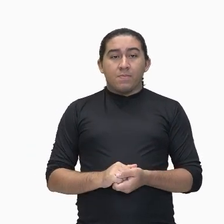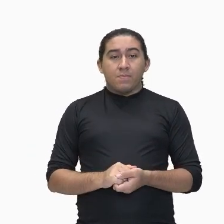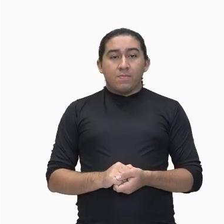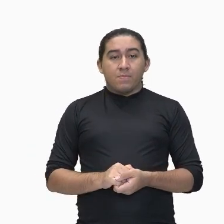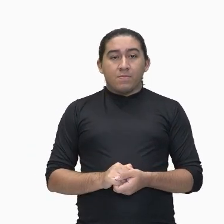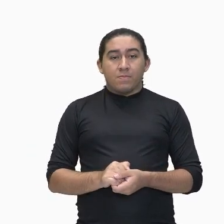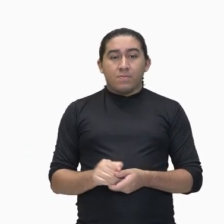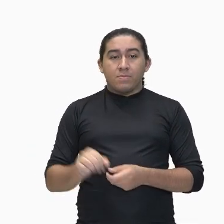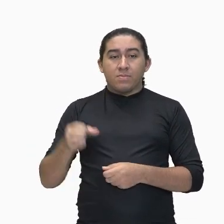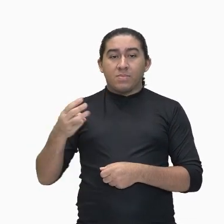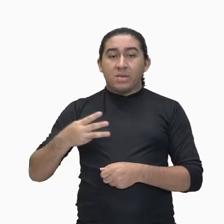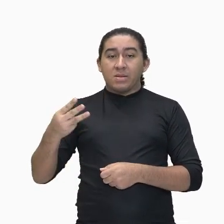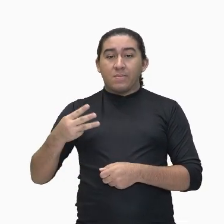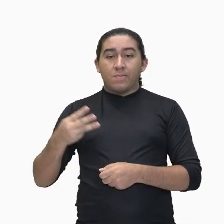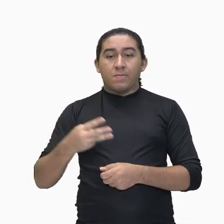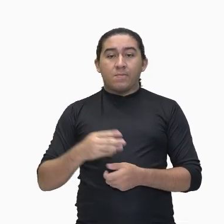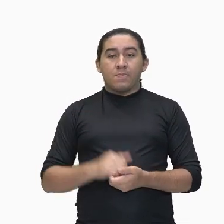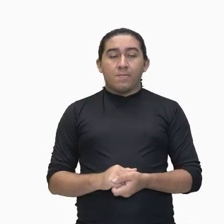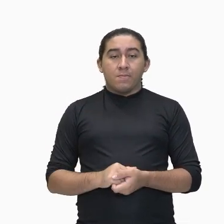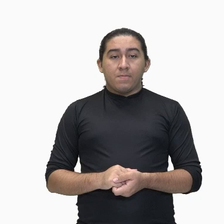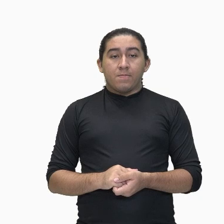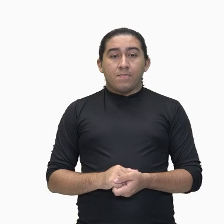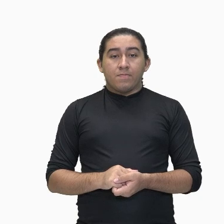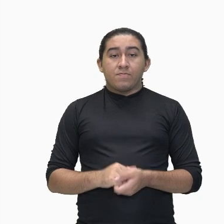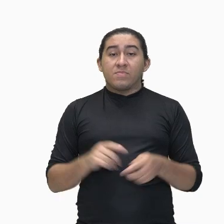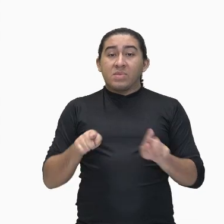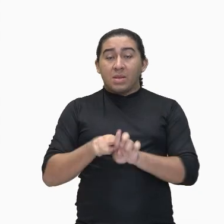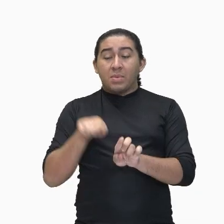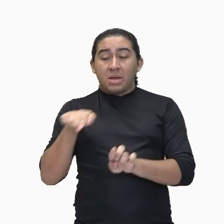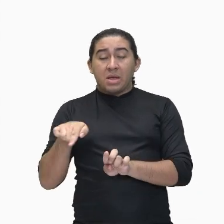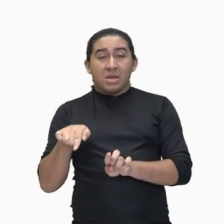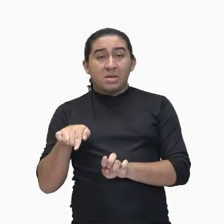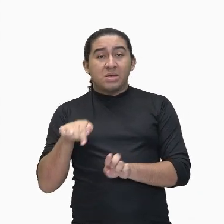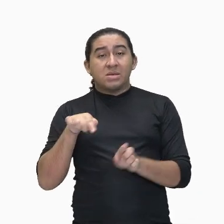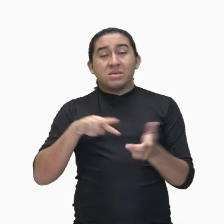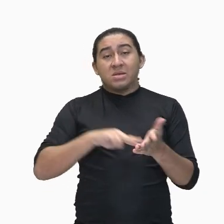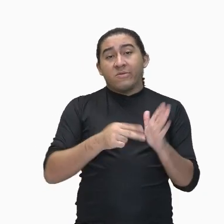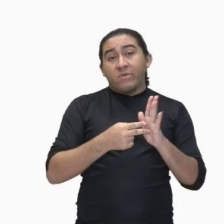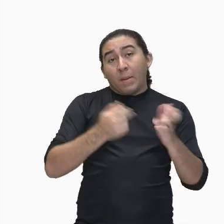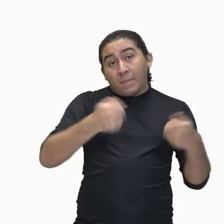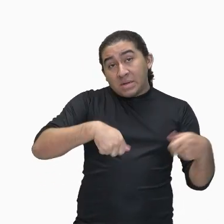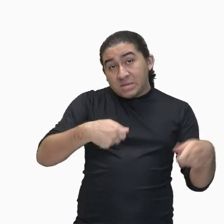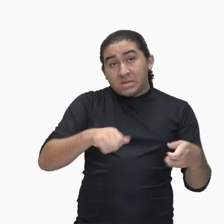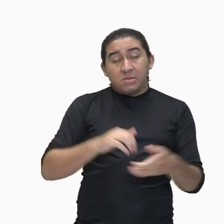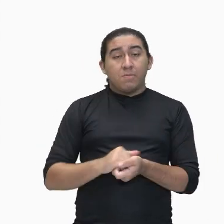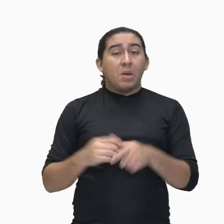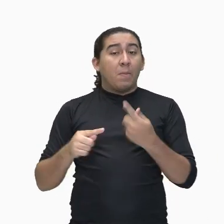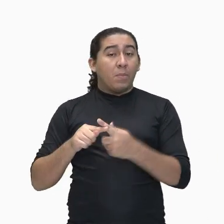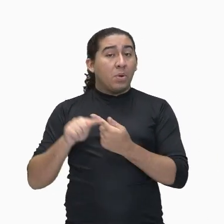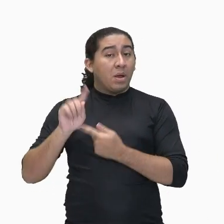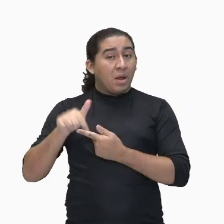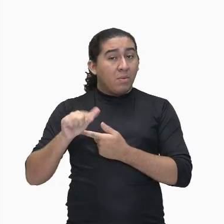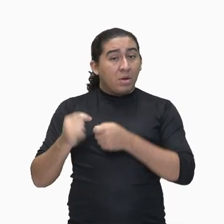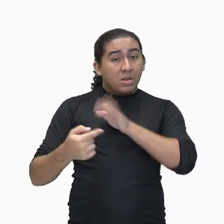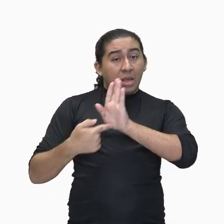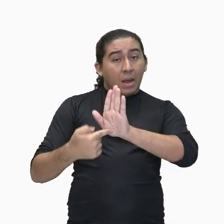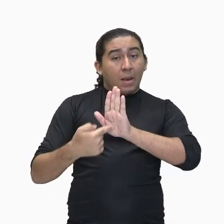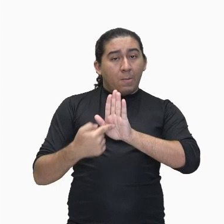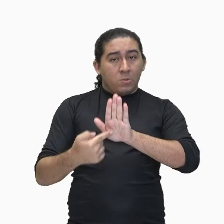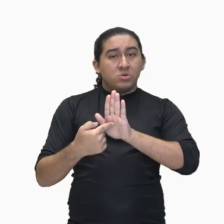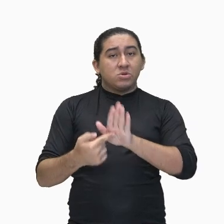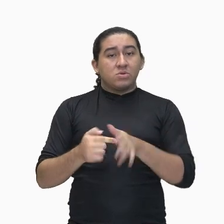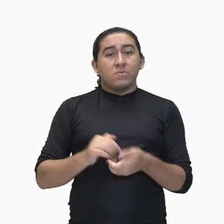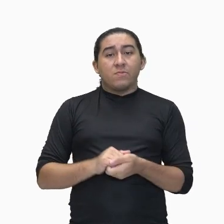terceiro ponto, né? Que o silogismo também é necessário, porque ele é demonstrativo. Então as consequências